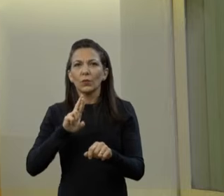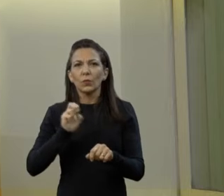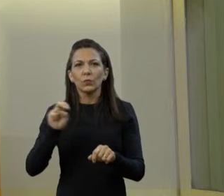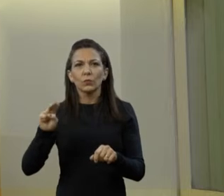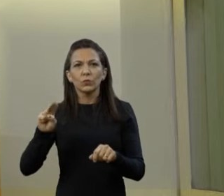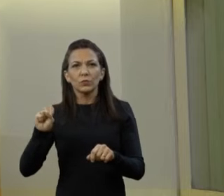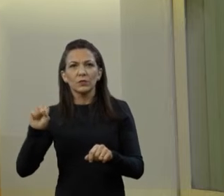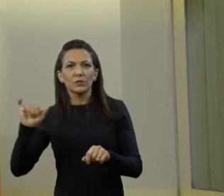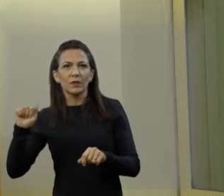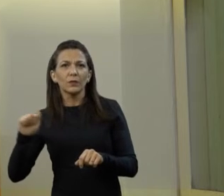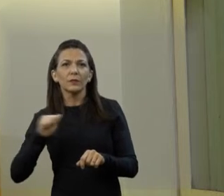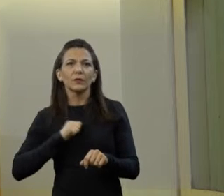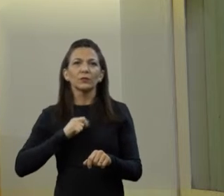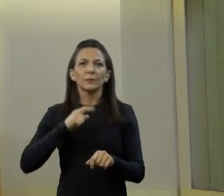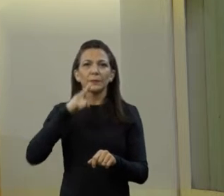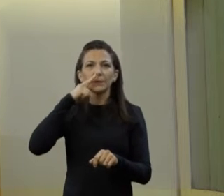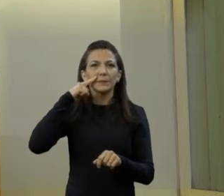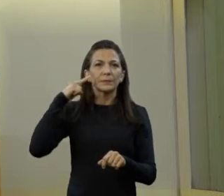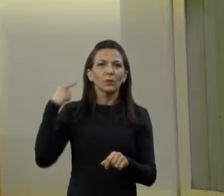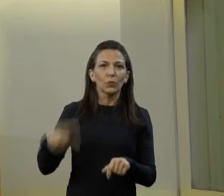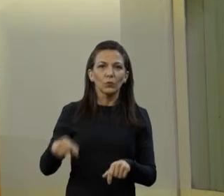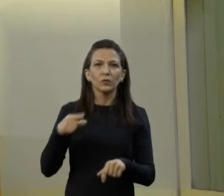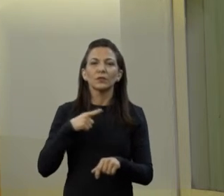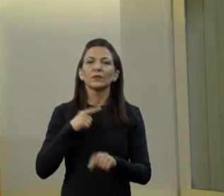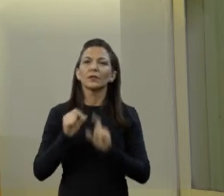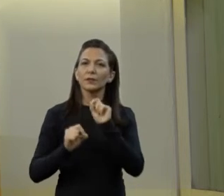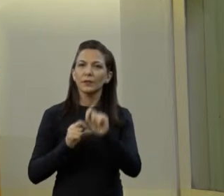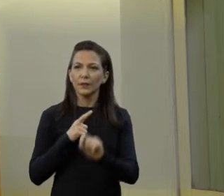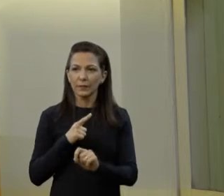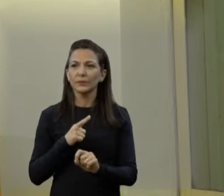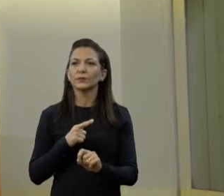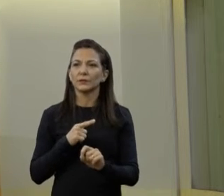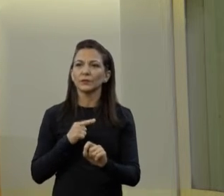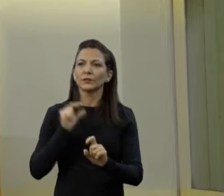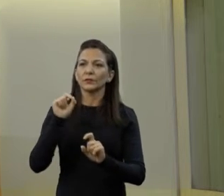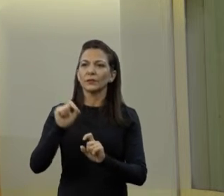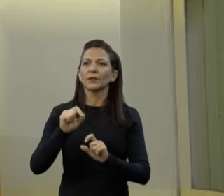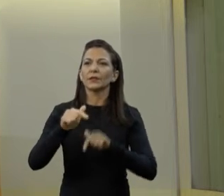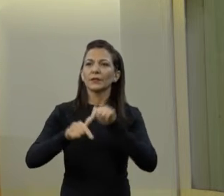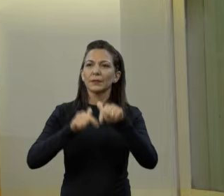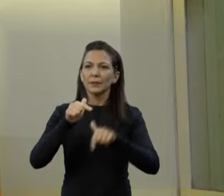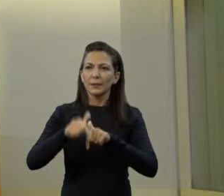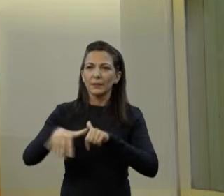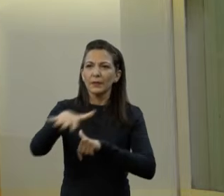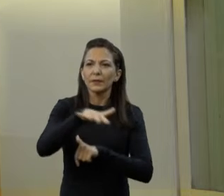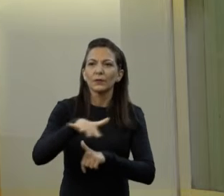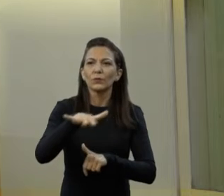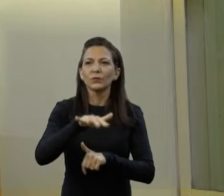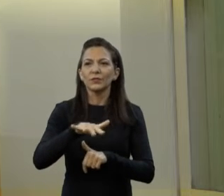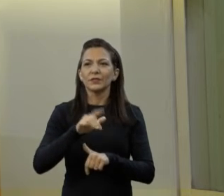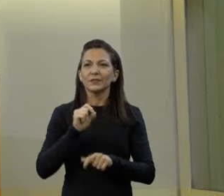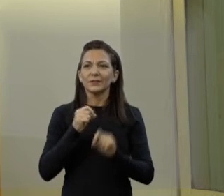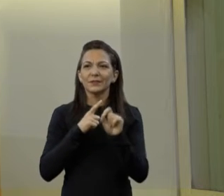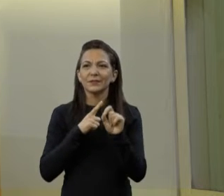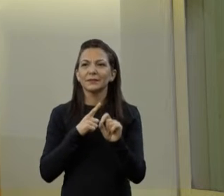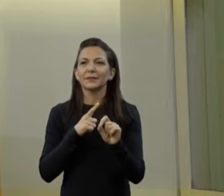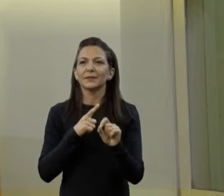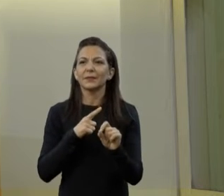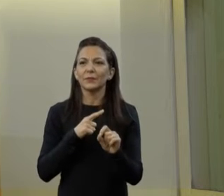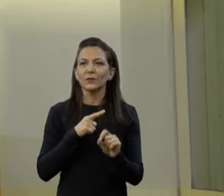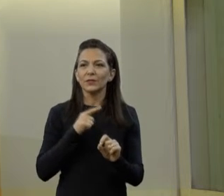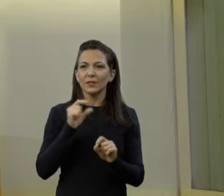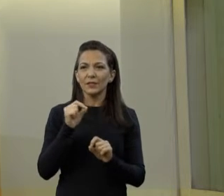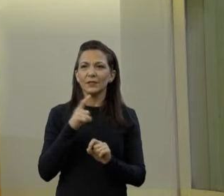cooperação é bilateral com a retomada de programas na área energética acordo de cooperação